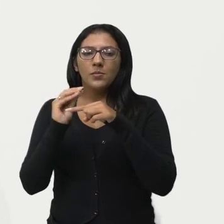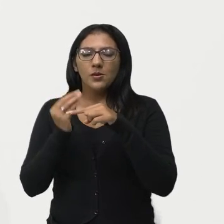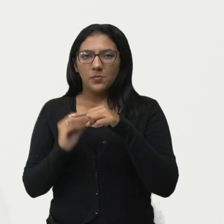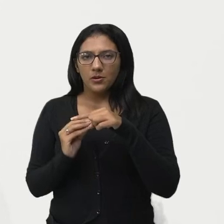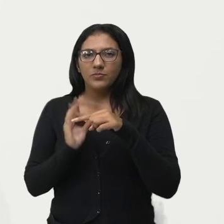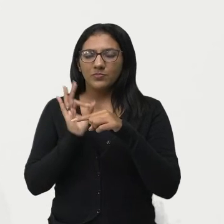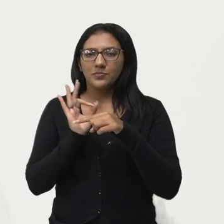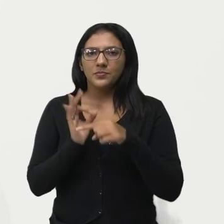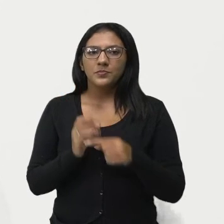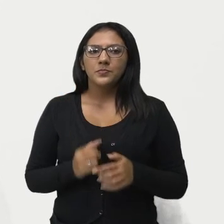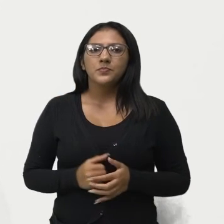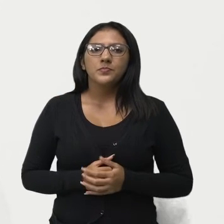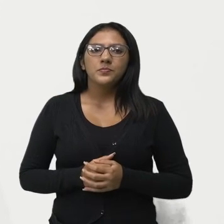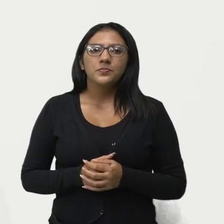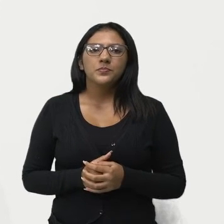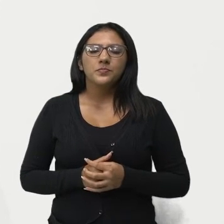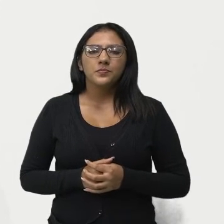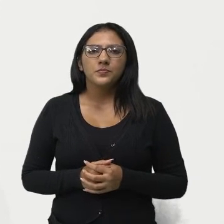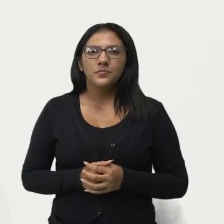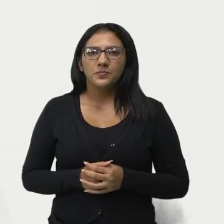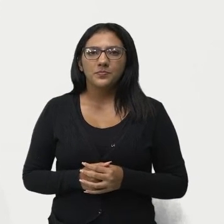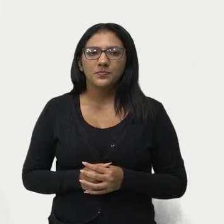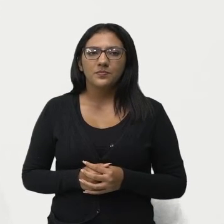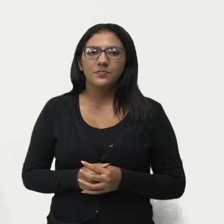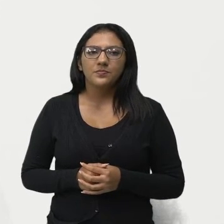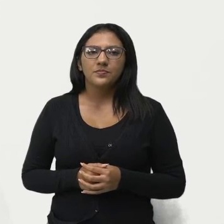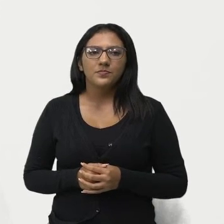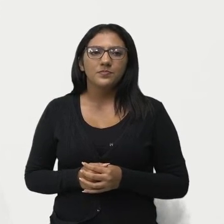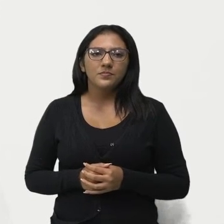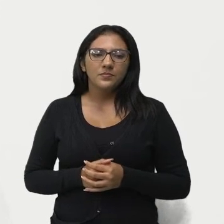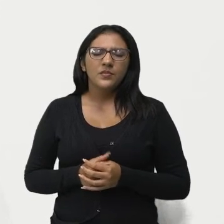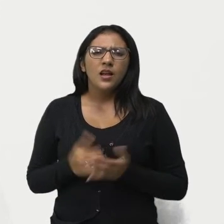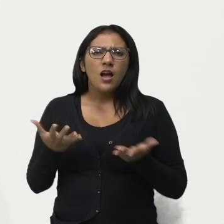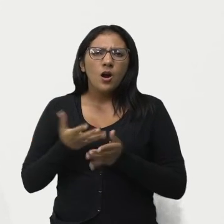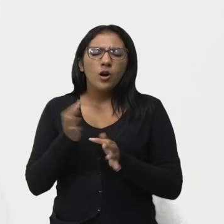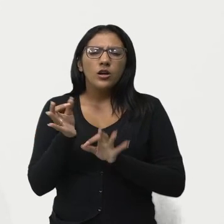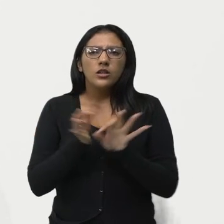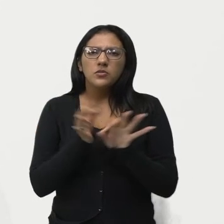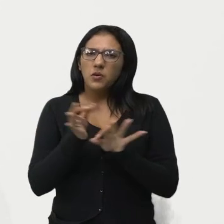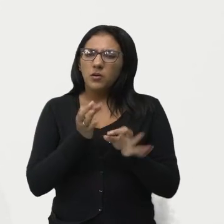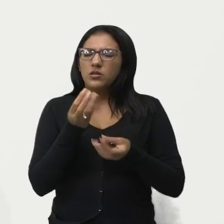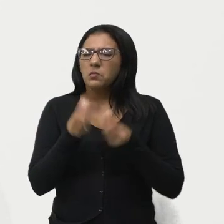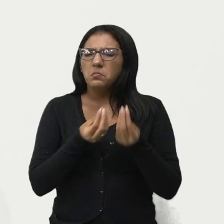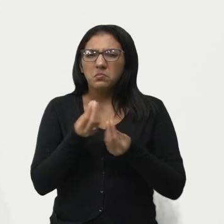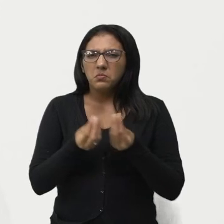Tá? Nas nossas frações menores. Então, a gente vai aplicar aqui